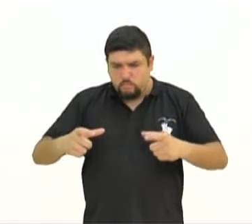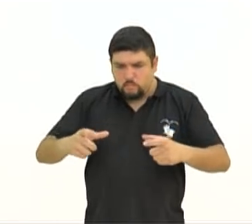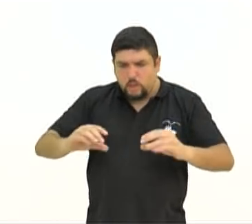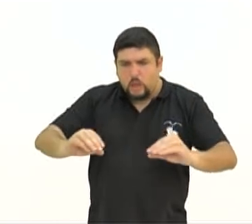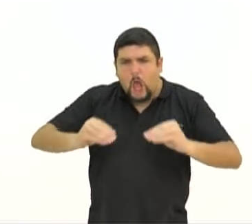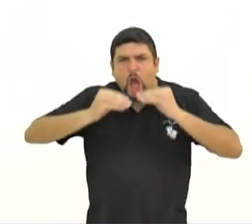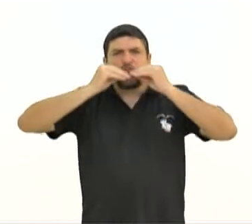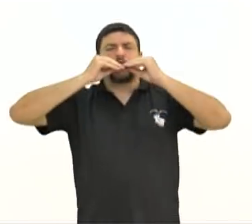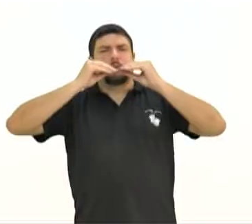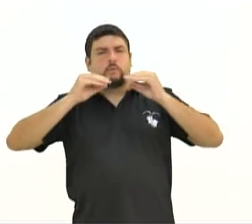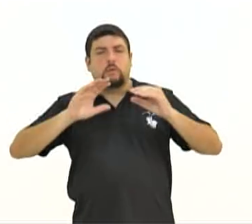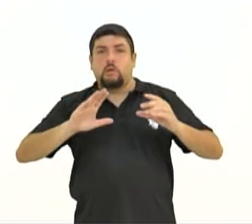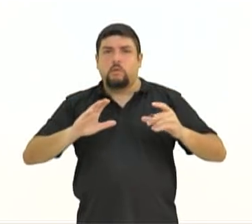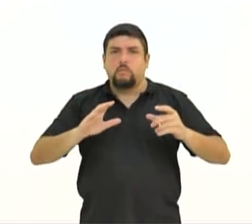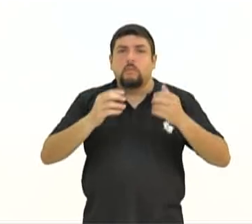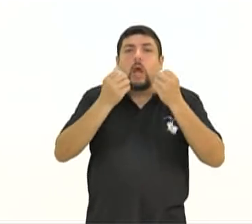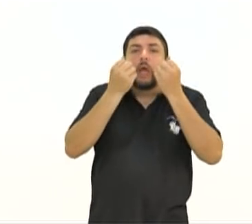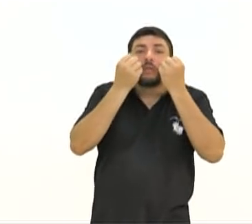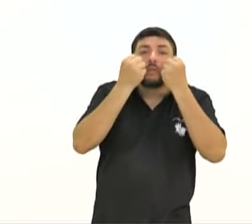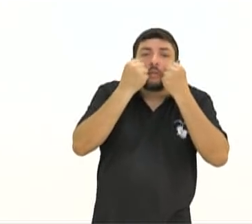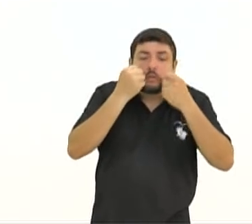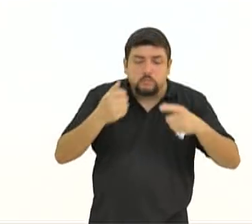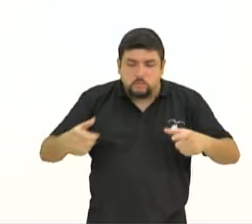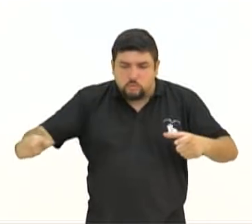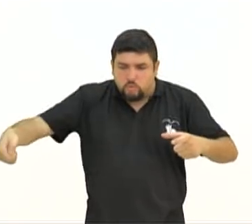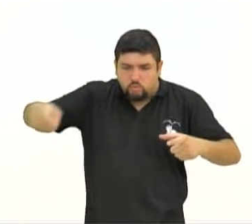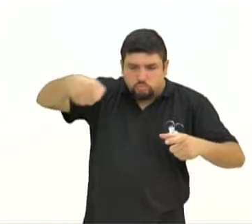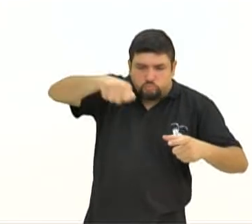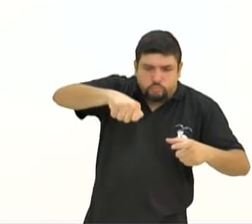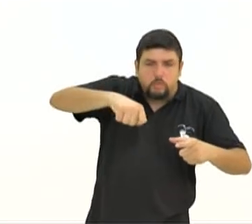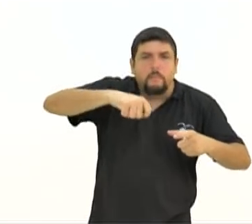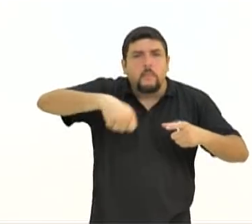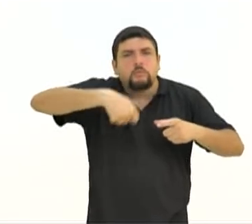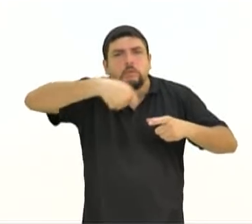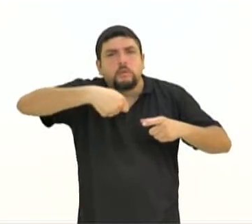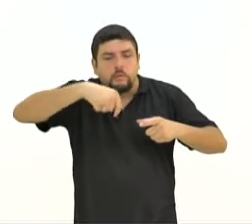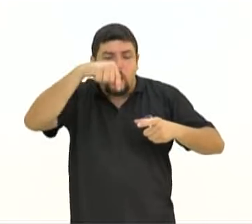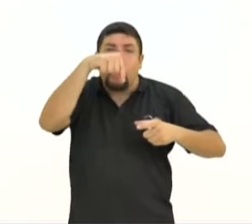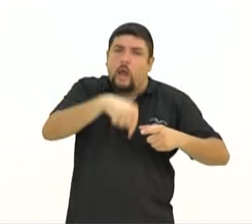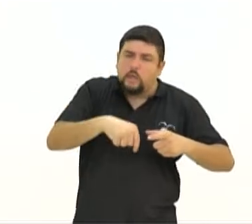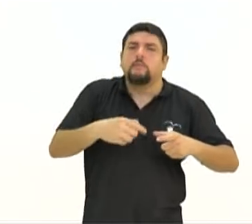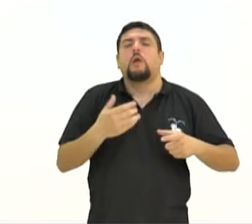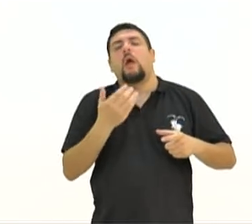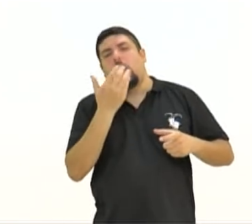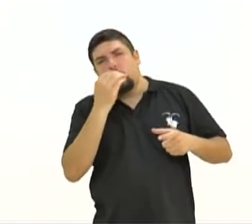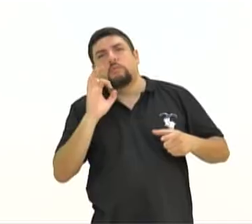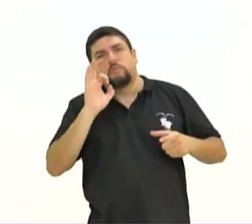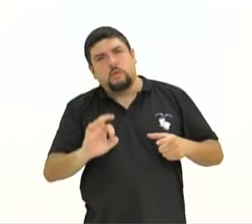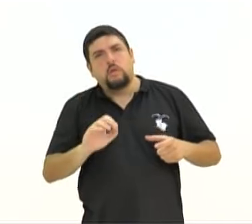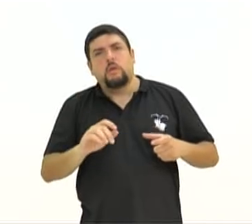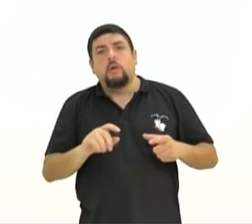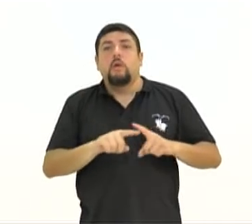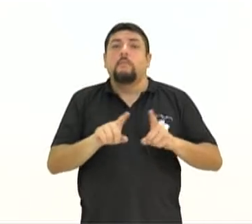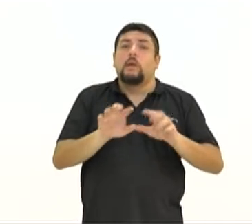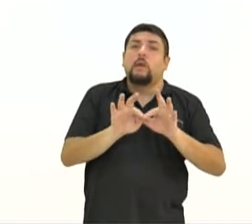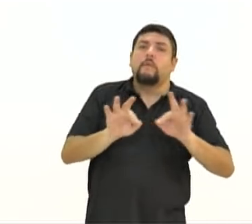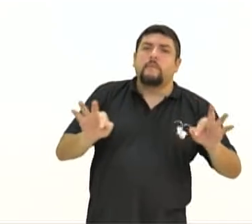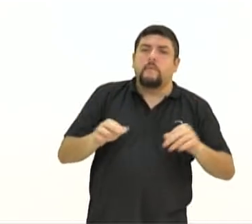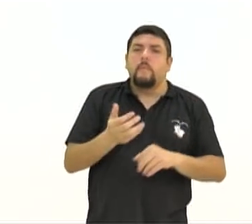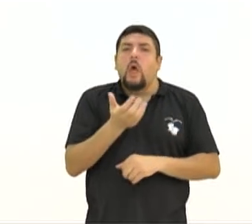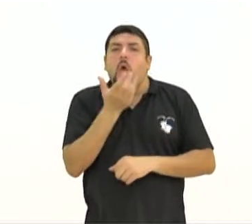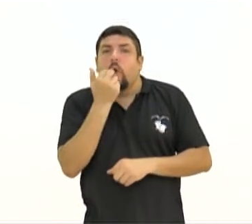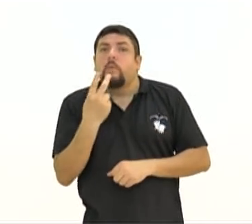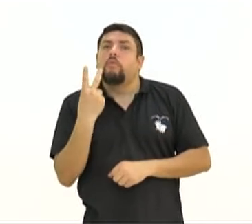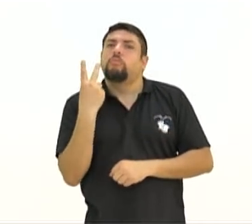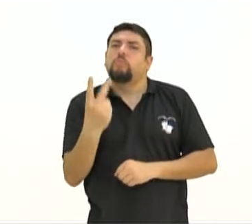canjica. É por isso que a gente tem o continente pelo conteúdo, ela comeu o conteúdo certo? Comeu a canjica